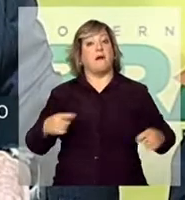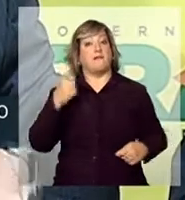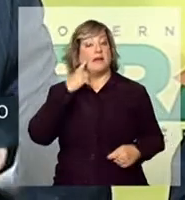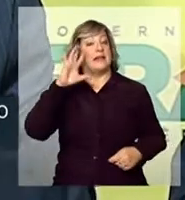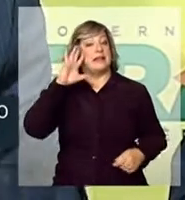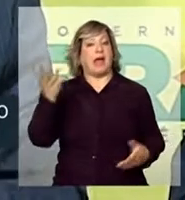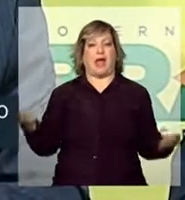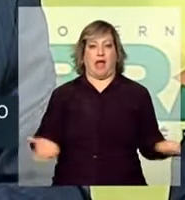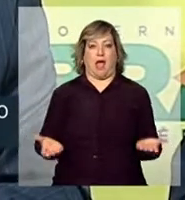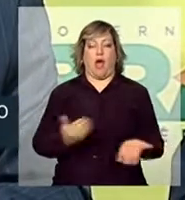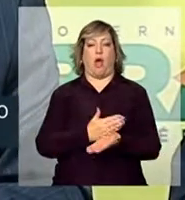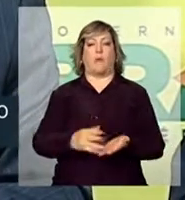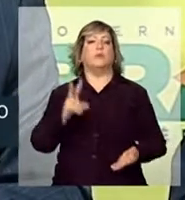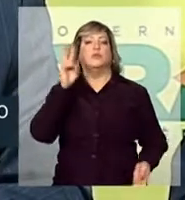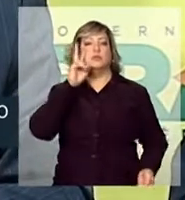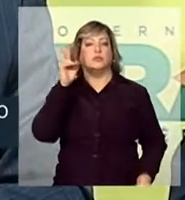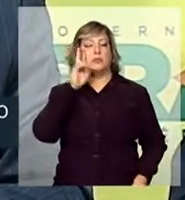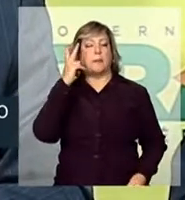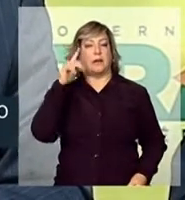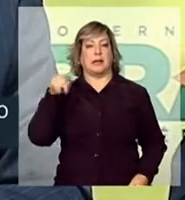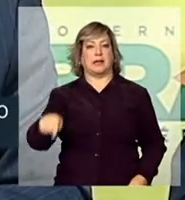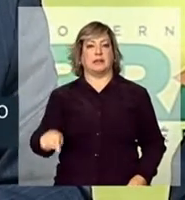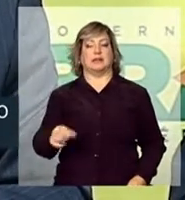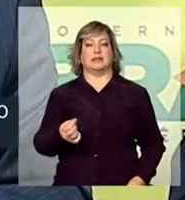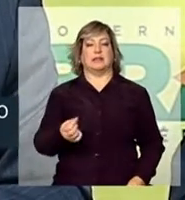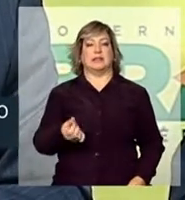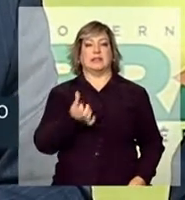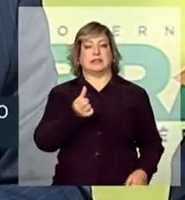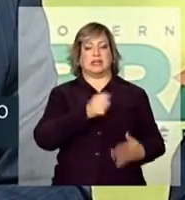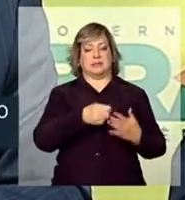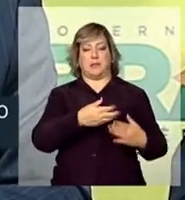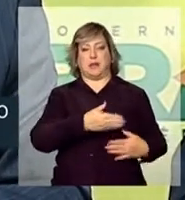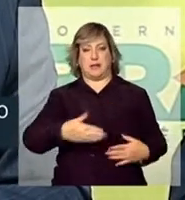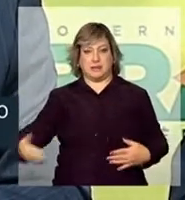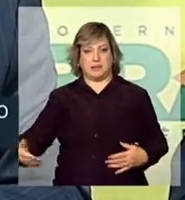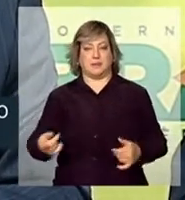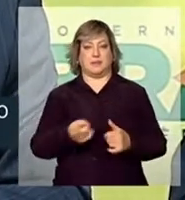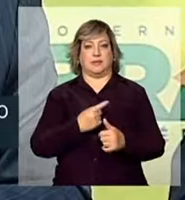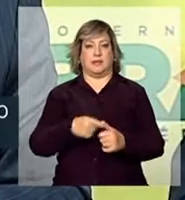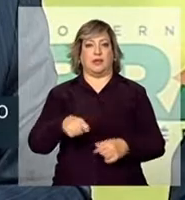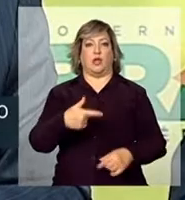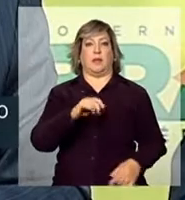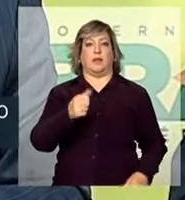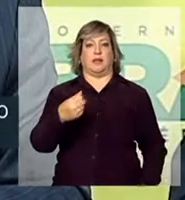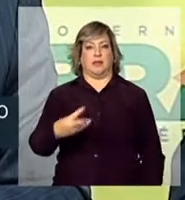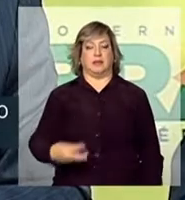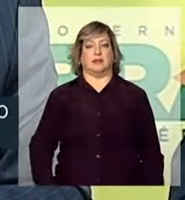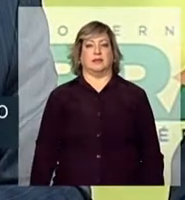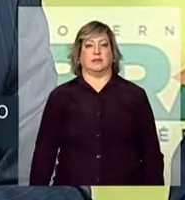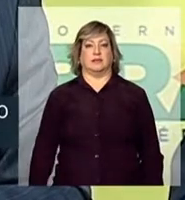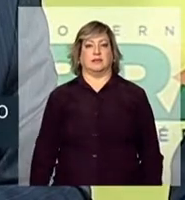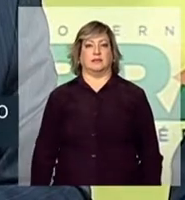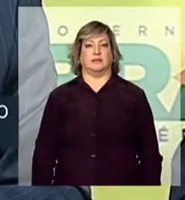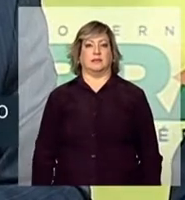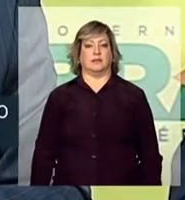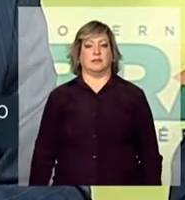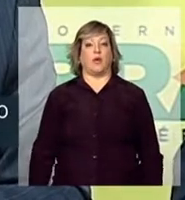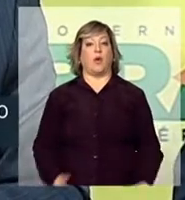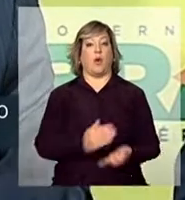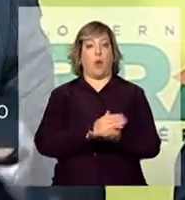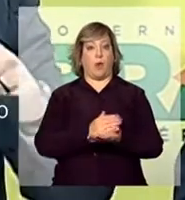essas vagas que começam na segunda-feira para o semestre letivo agora do 1º Semestre 2013 e